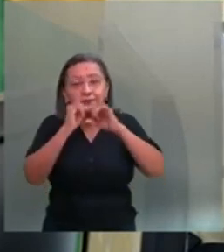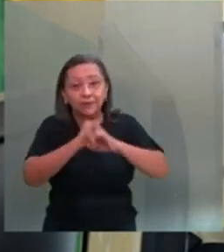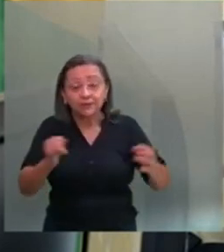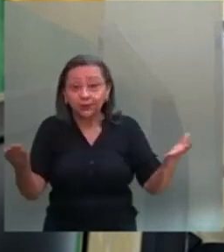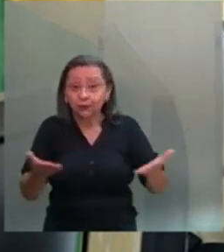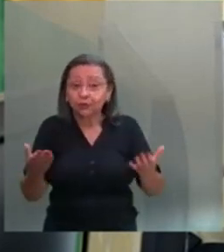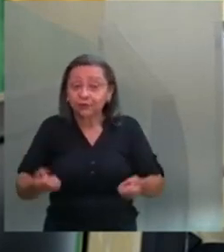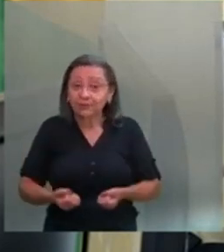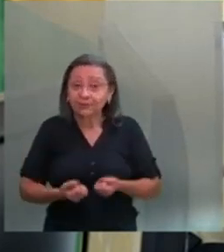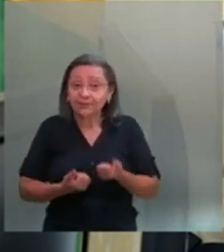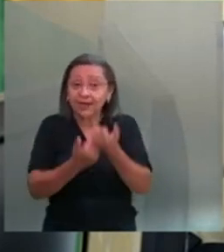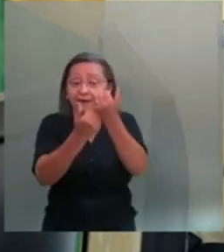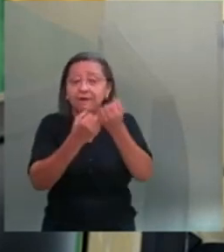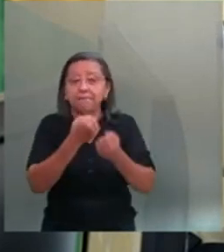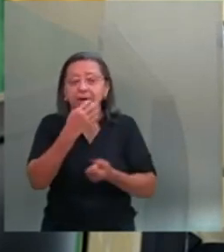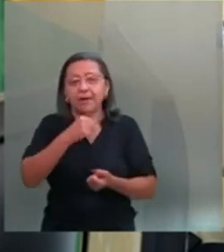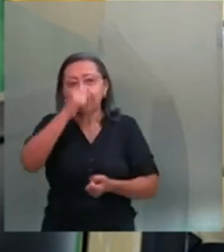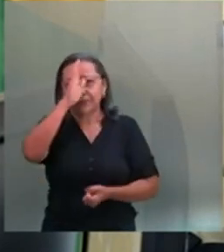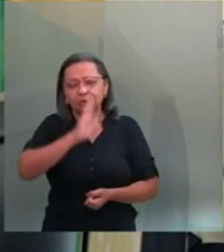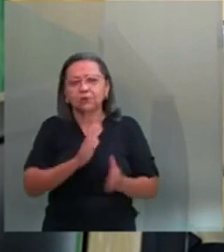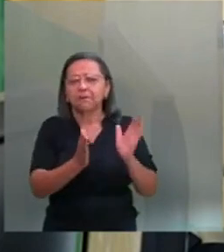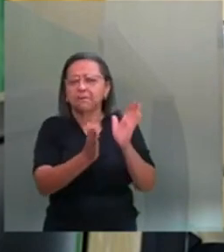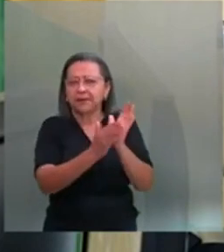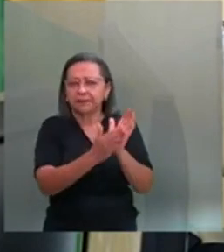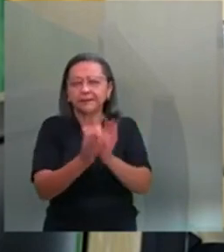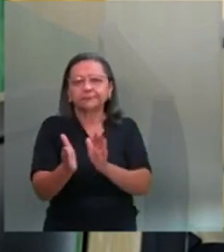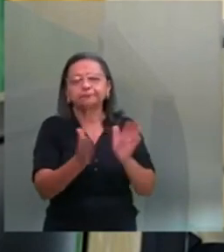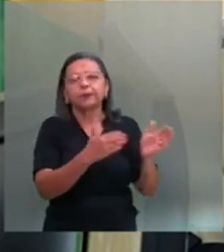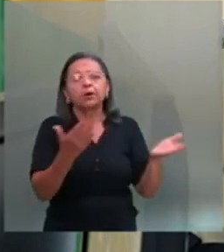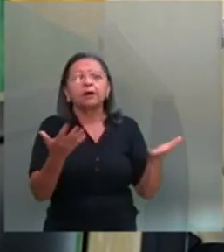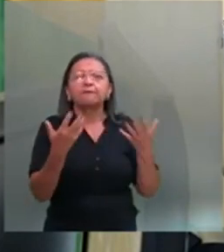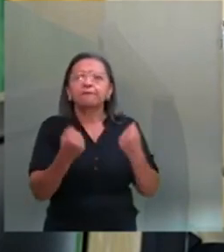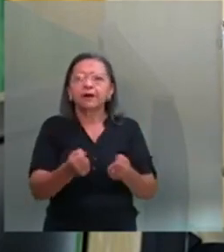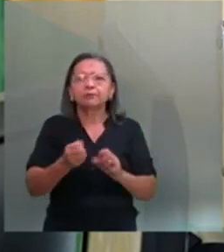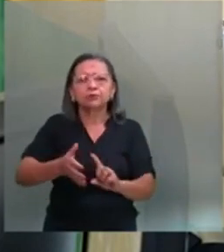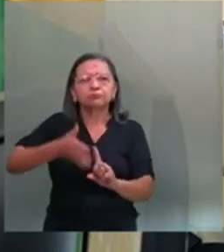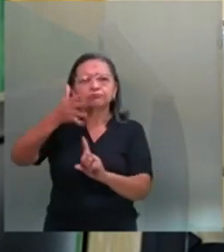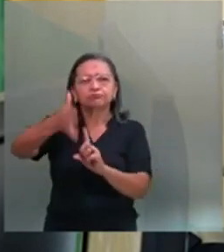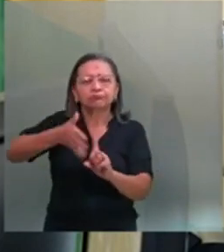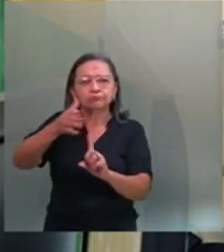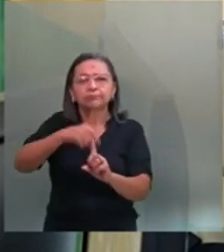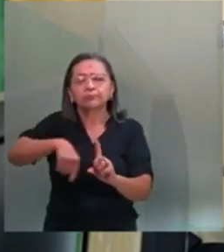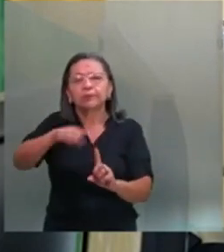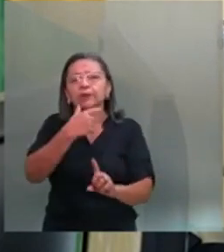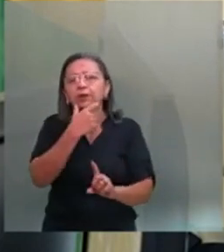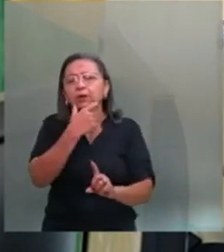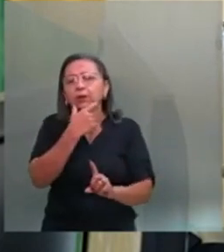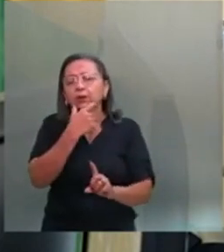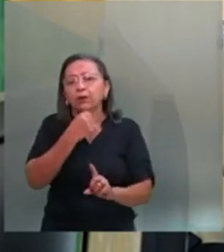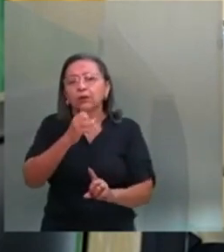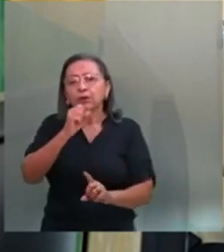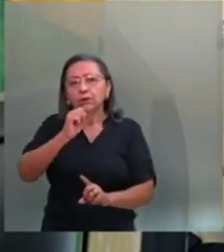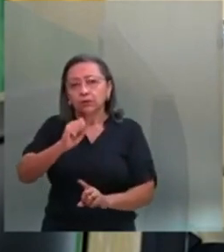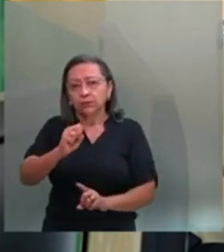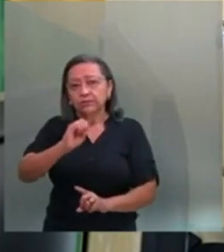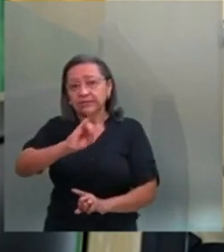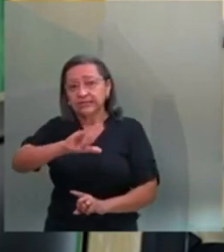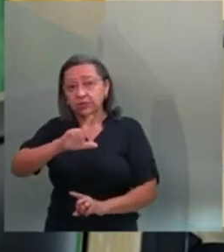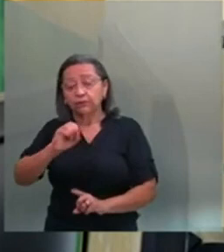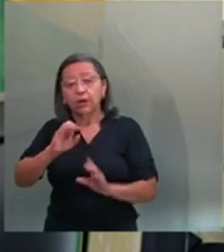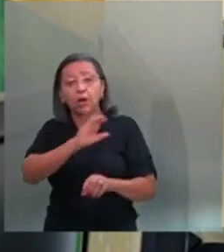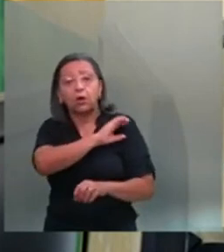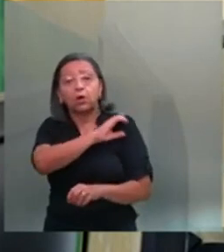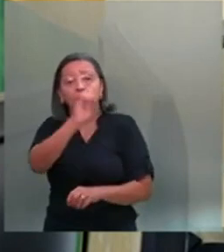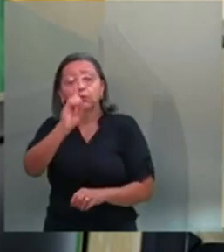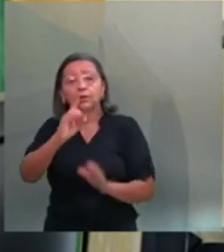Brasil. Meus parabéns, senhor Fernando. Quero ouvir também, vamos ouvir, o senhor Silvio Bulli de Menezes, coordenador-geral da Agência Senado. Como